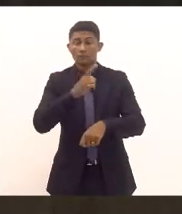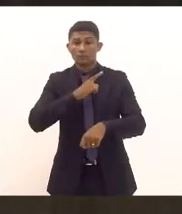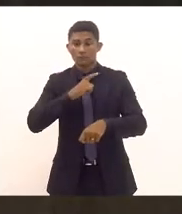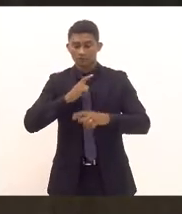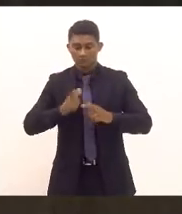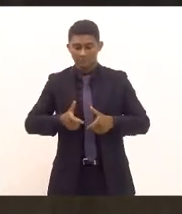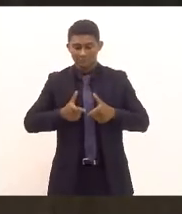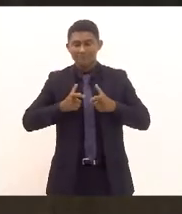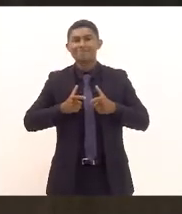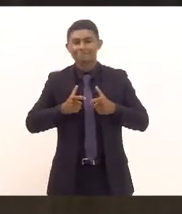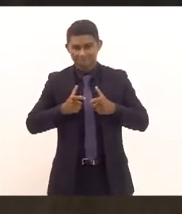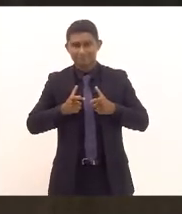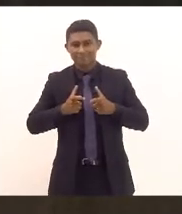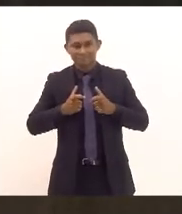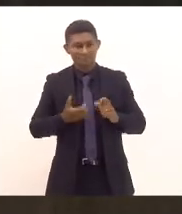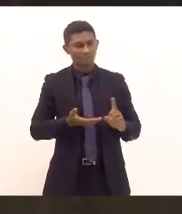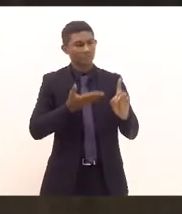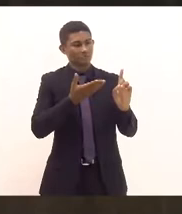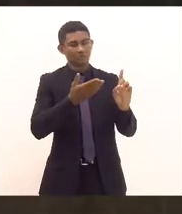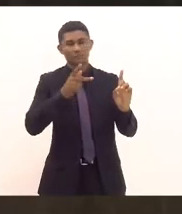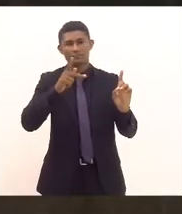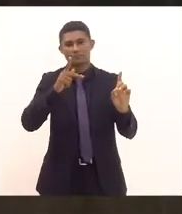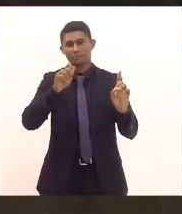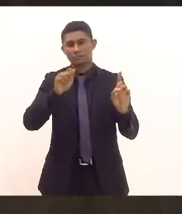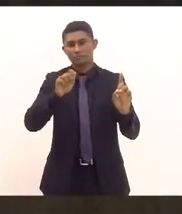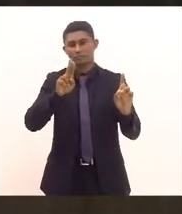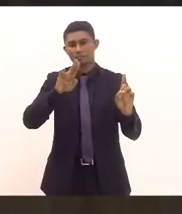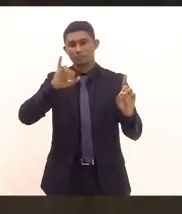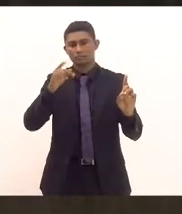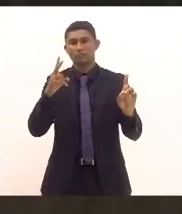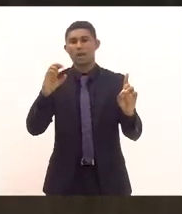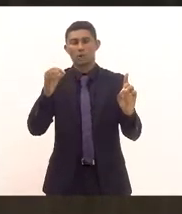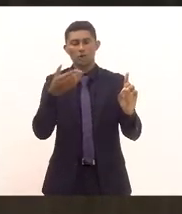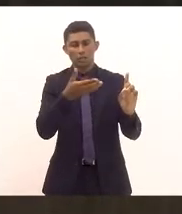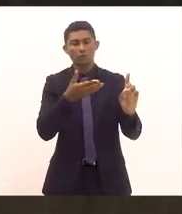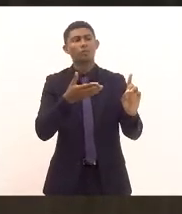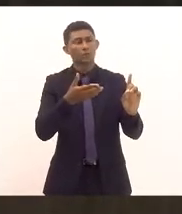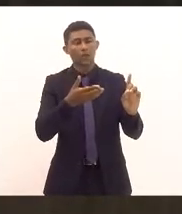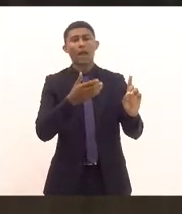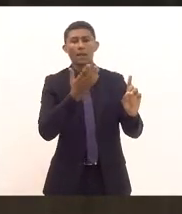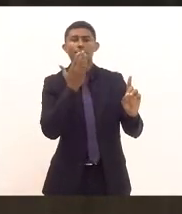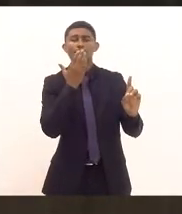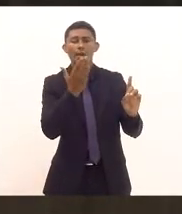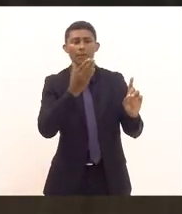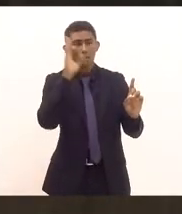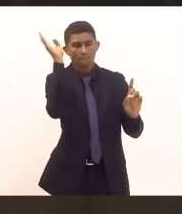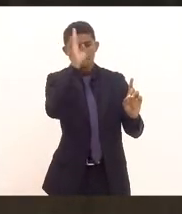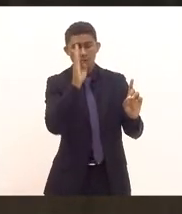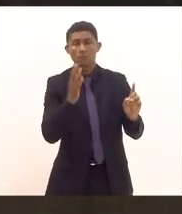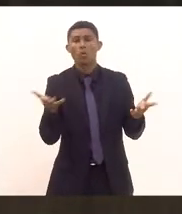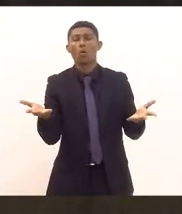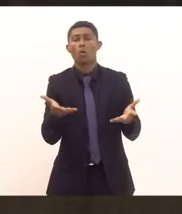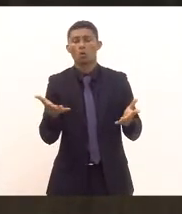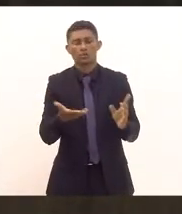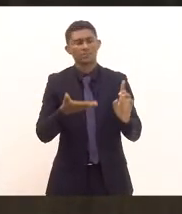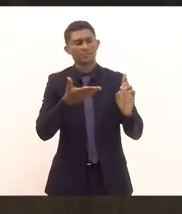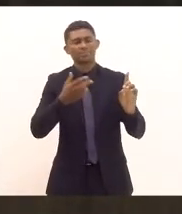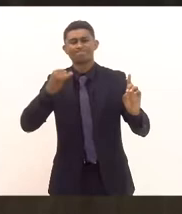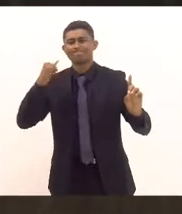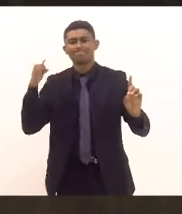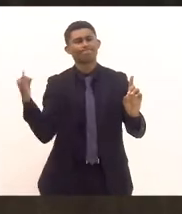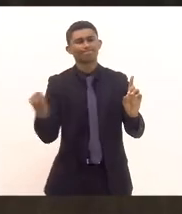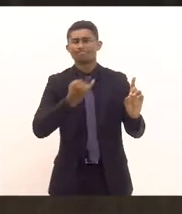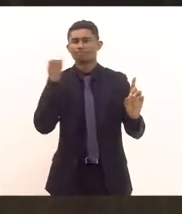medalha nós temos ao Paulinho jogador da seleção que hoje é uma figura importante e